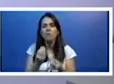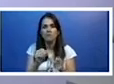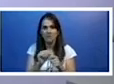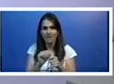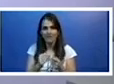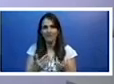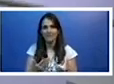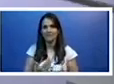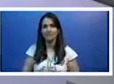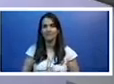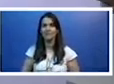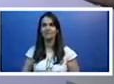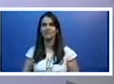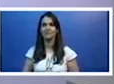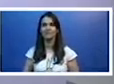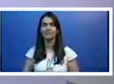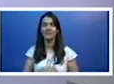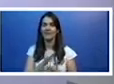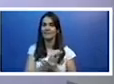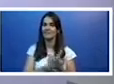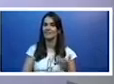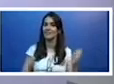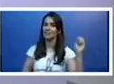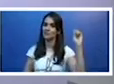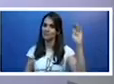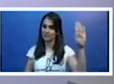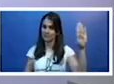O B, eu tenho aqui